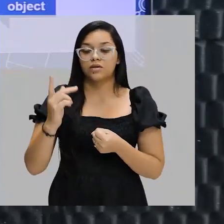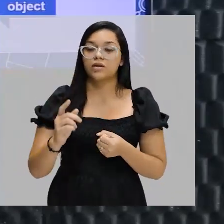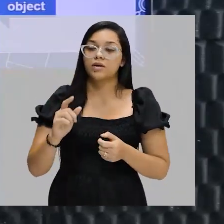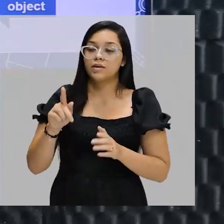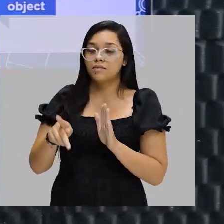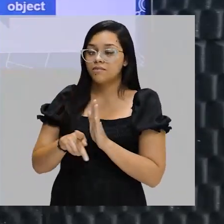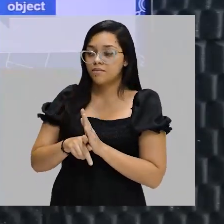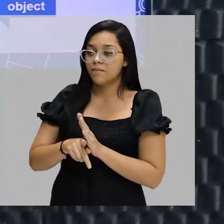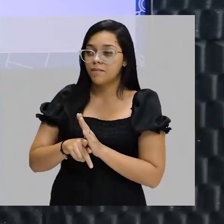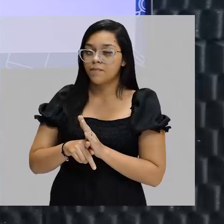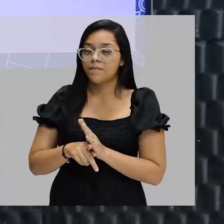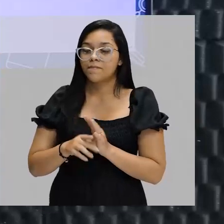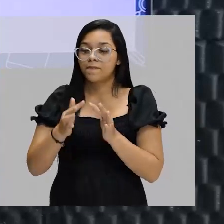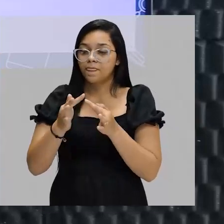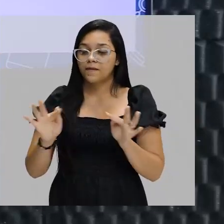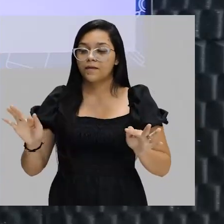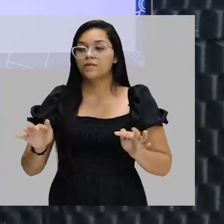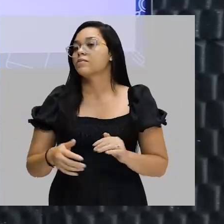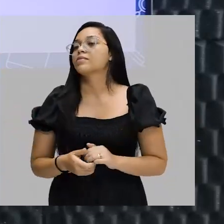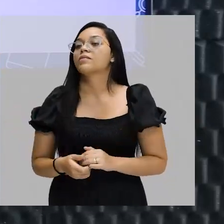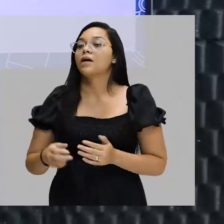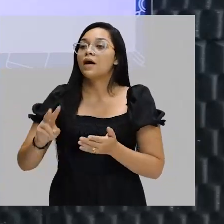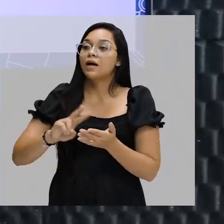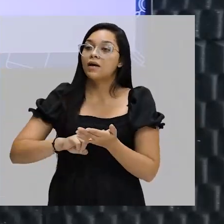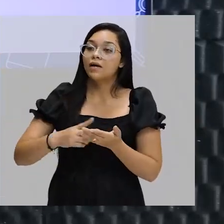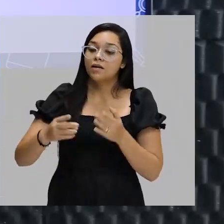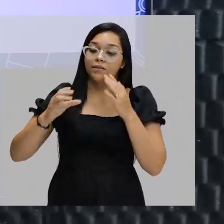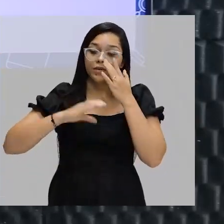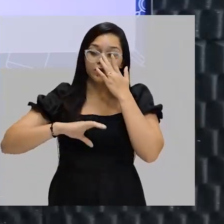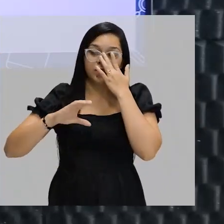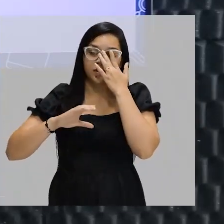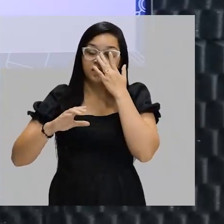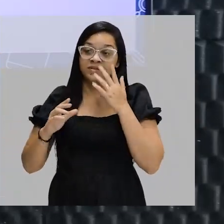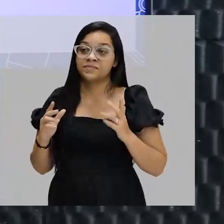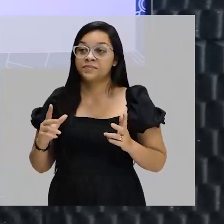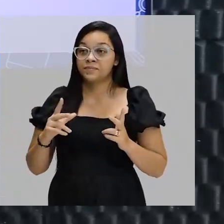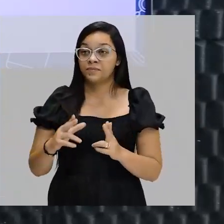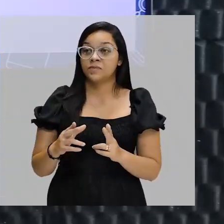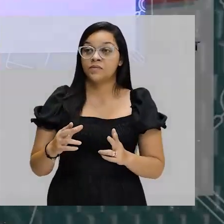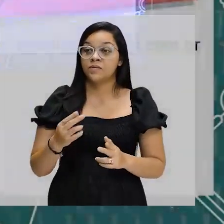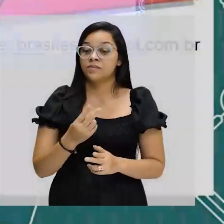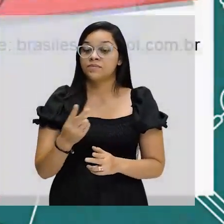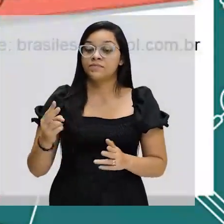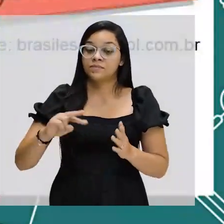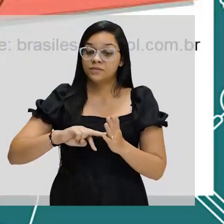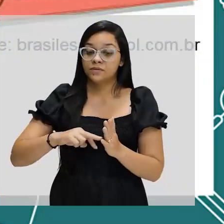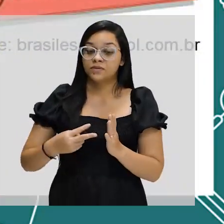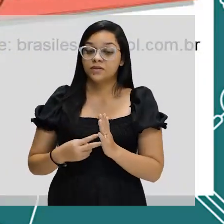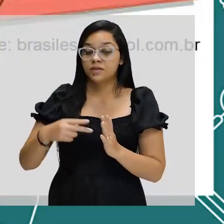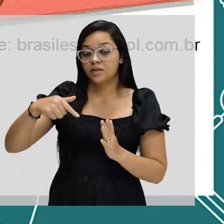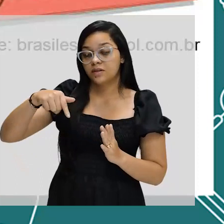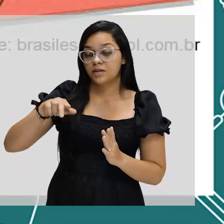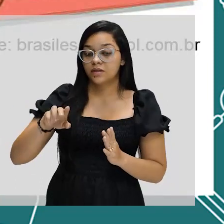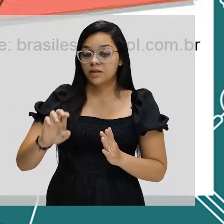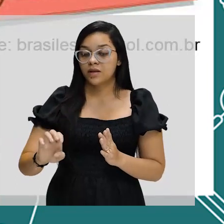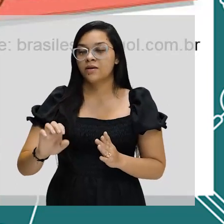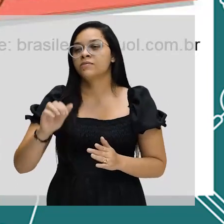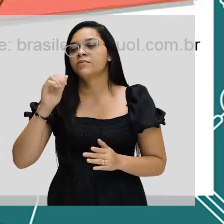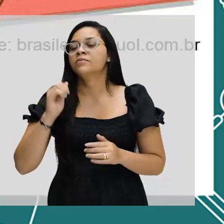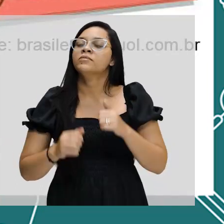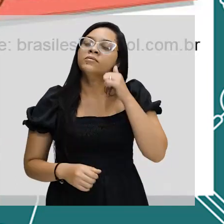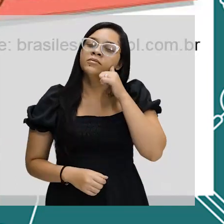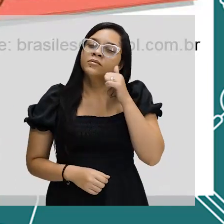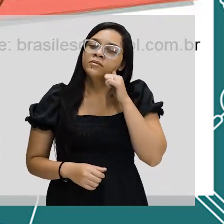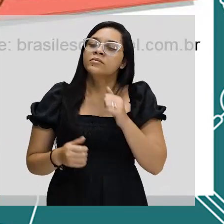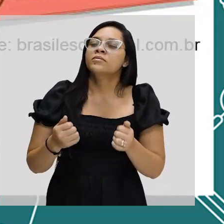objeto da sentença, tá? A tradução para o português é a mesma. Os dois significam que. Tá? A mulher que